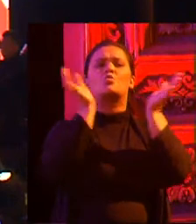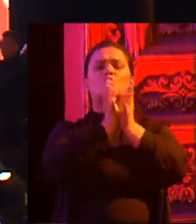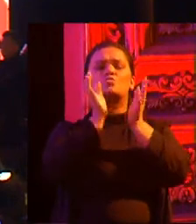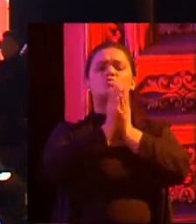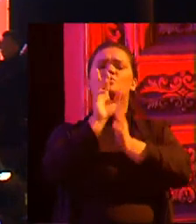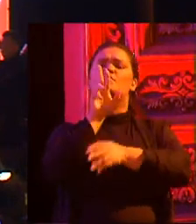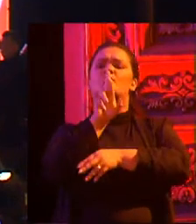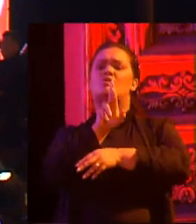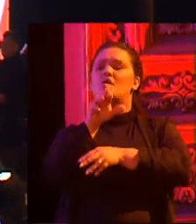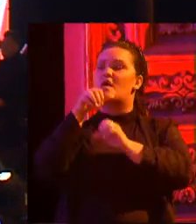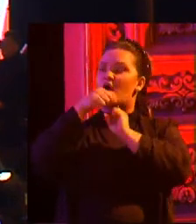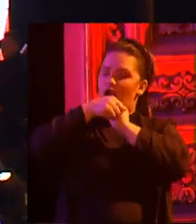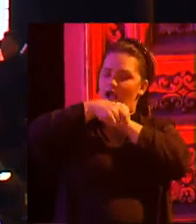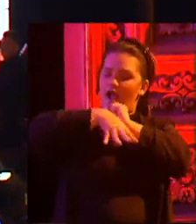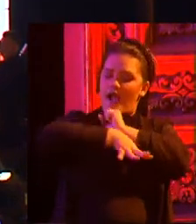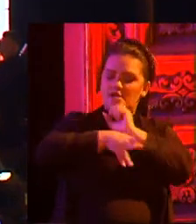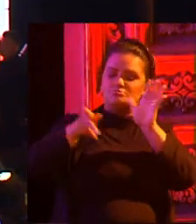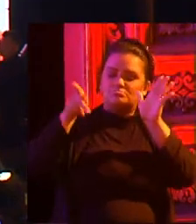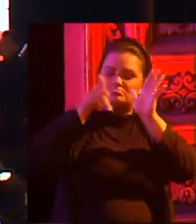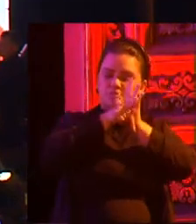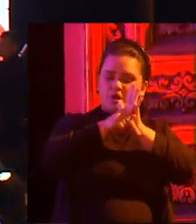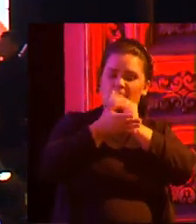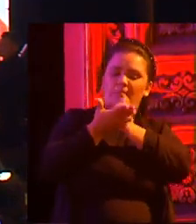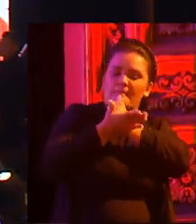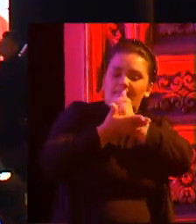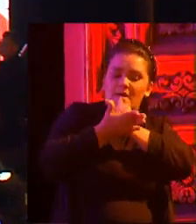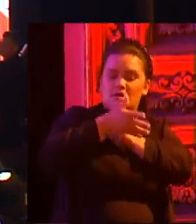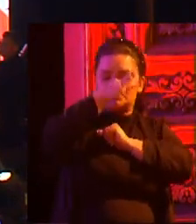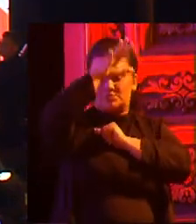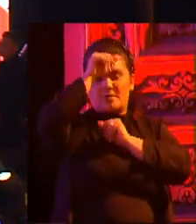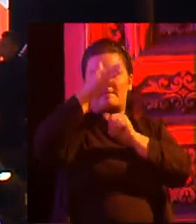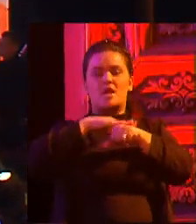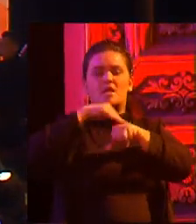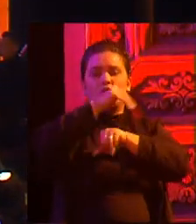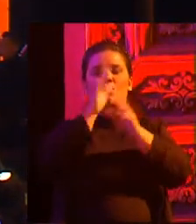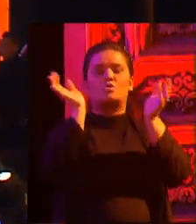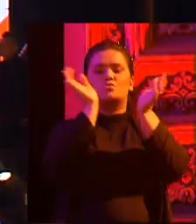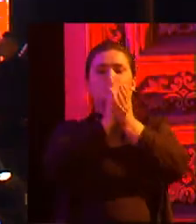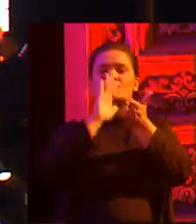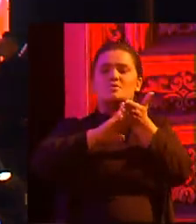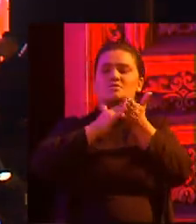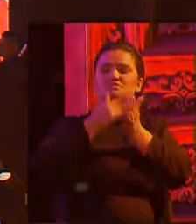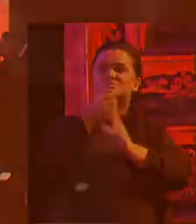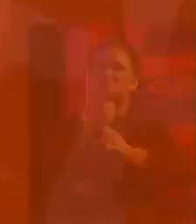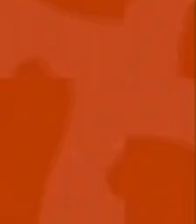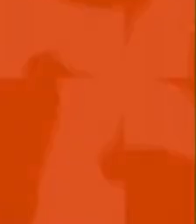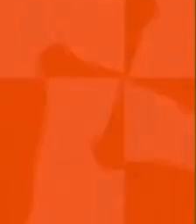Raiz Latino-Amazônica. Melhor grupo ou intérprete. Solte lá.